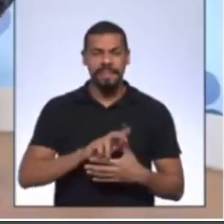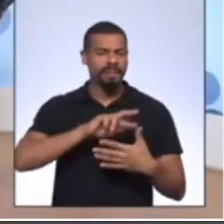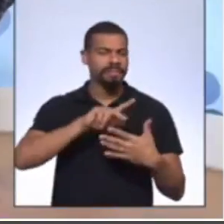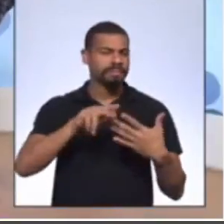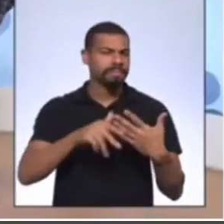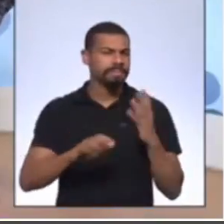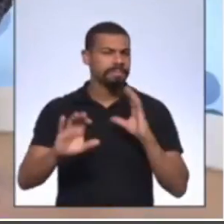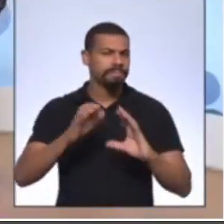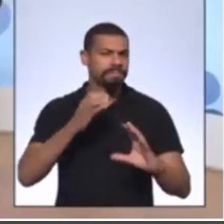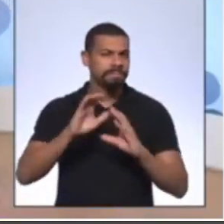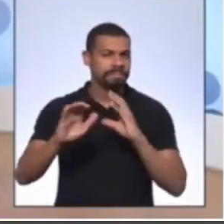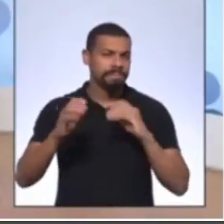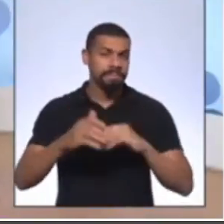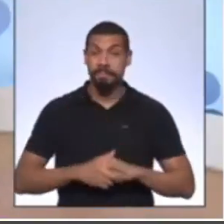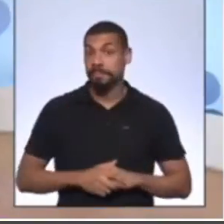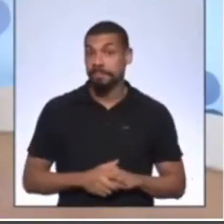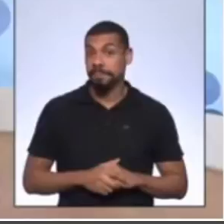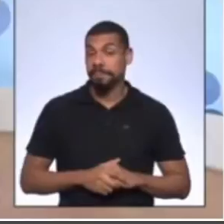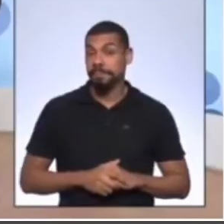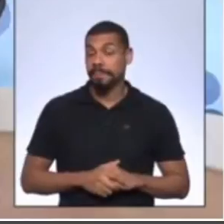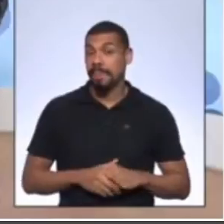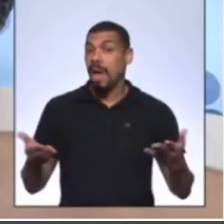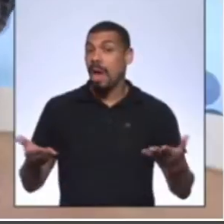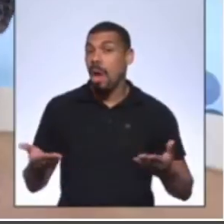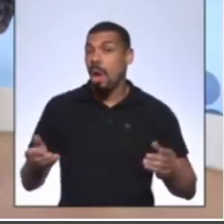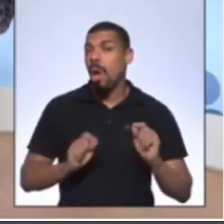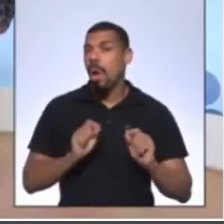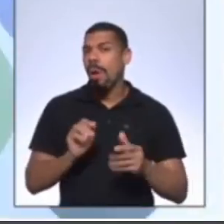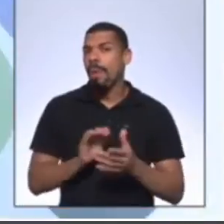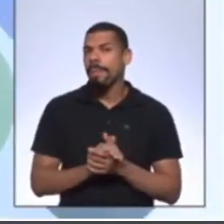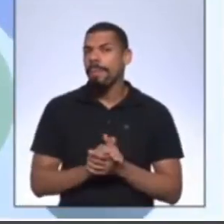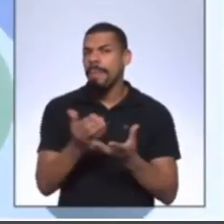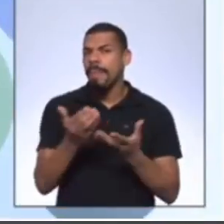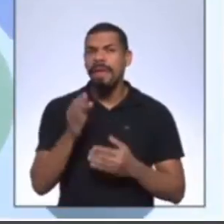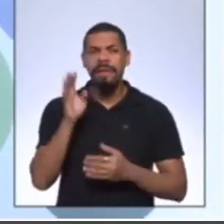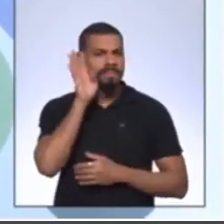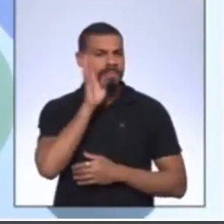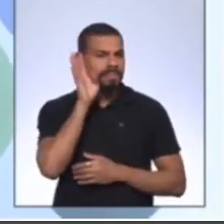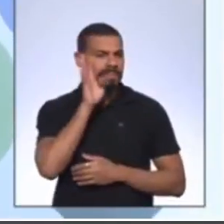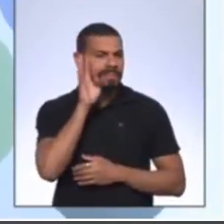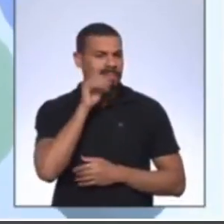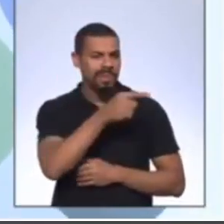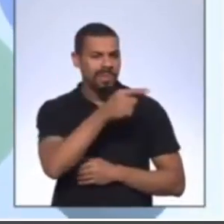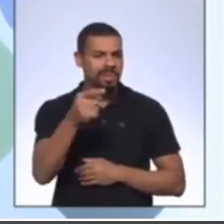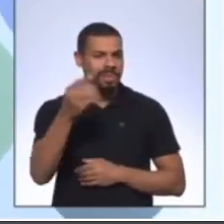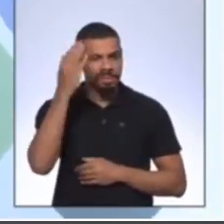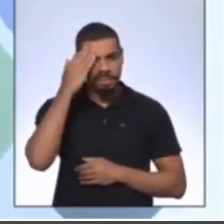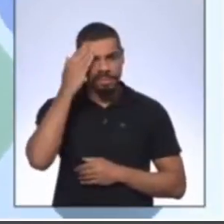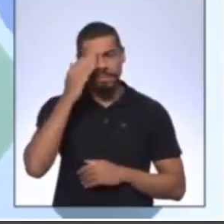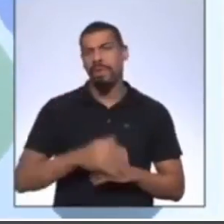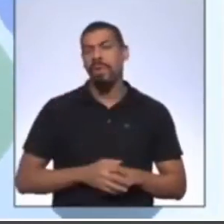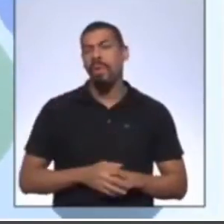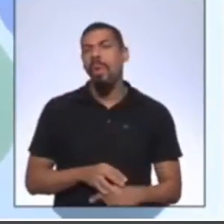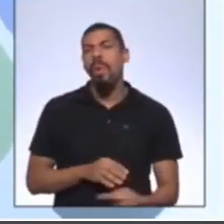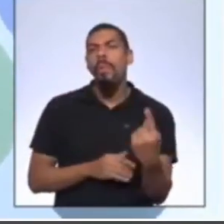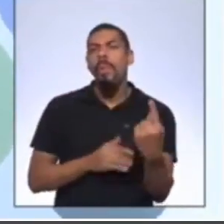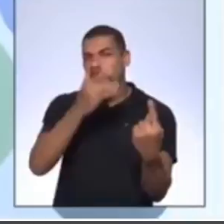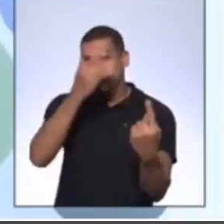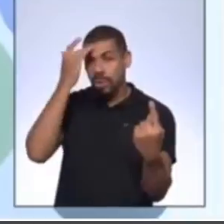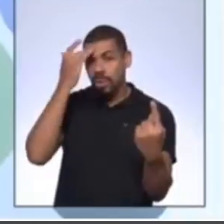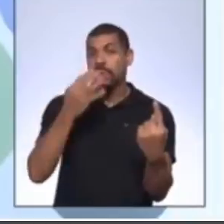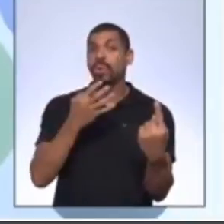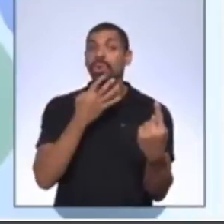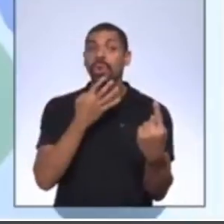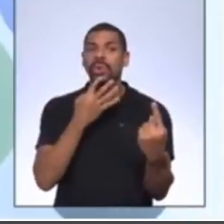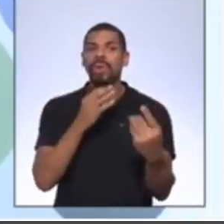também né vários aí né então gente olha muito legal bacana né saber que vocês e uma pessoa citou que ela